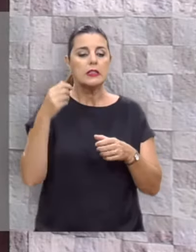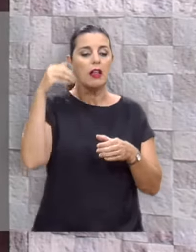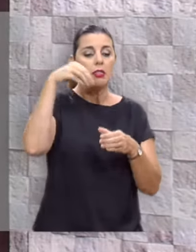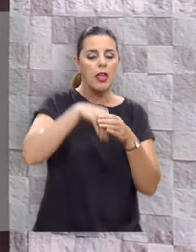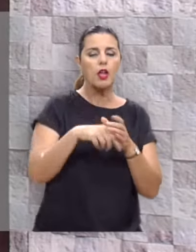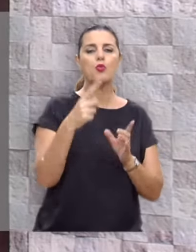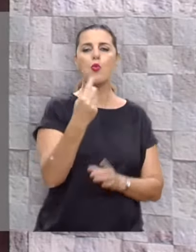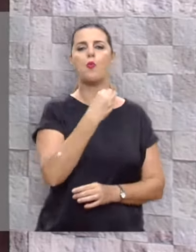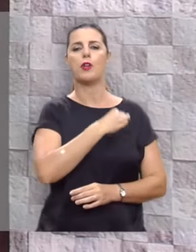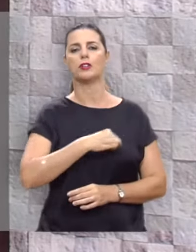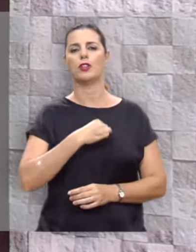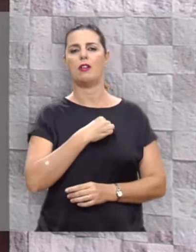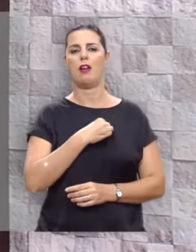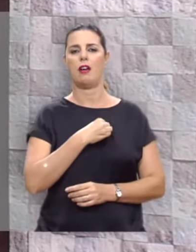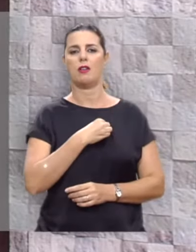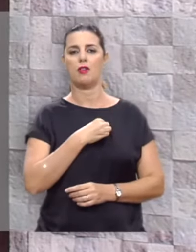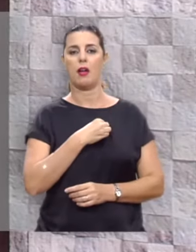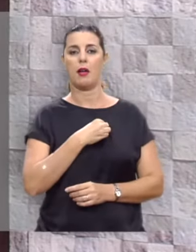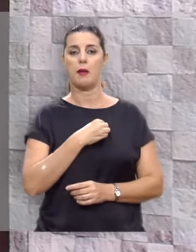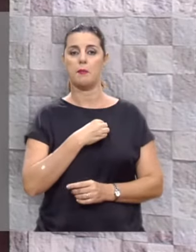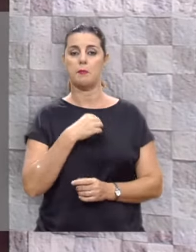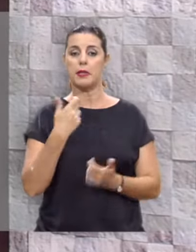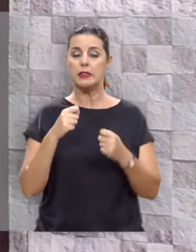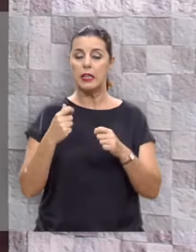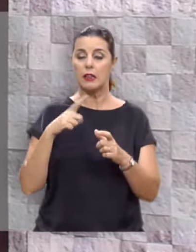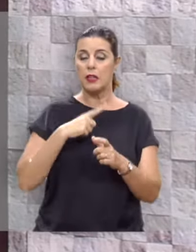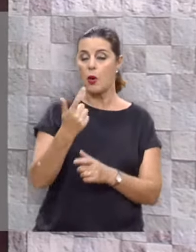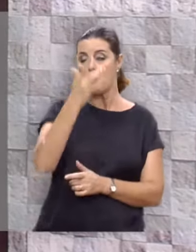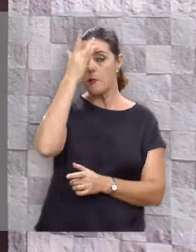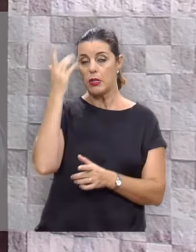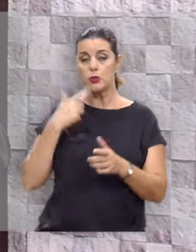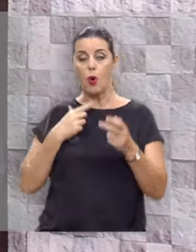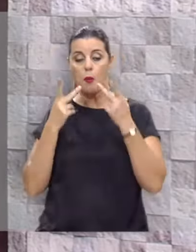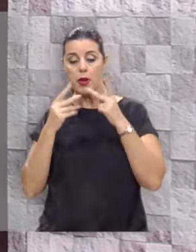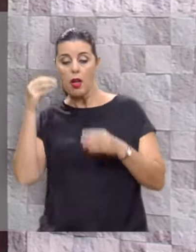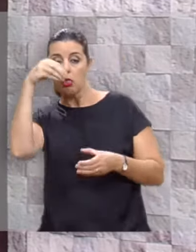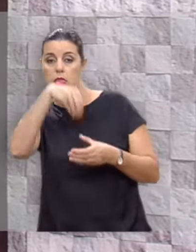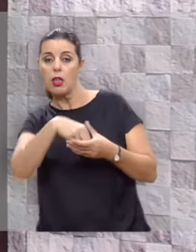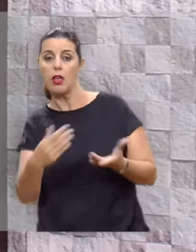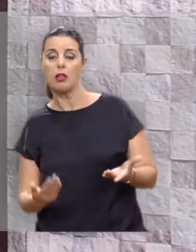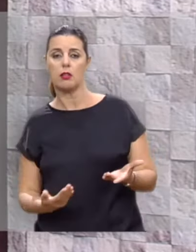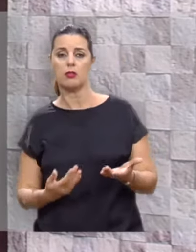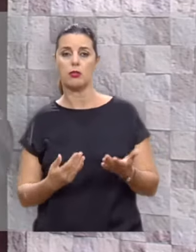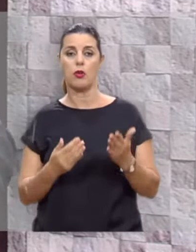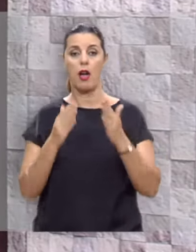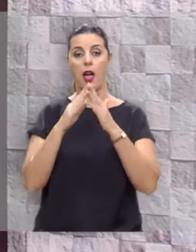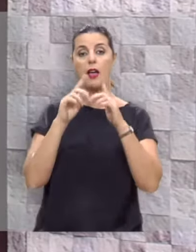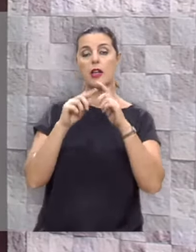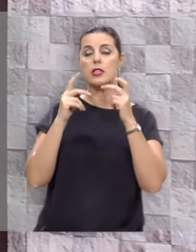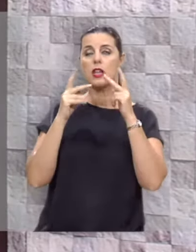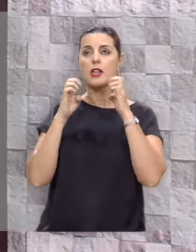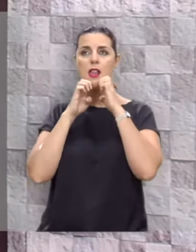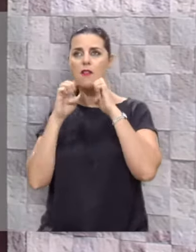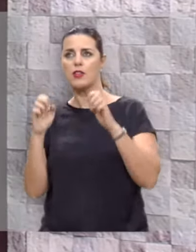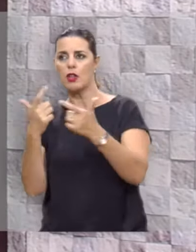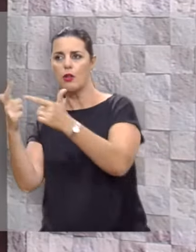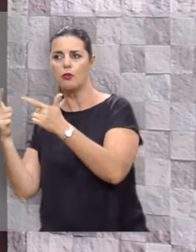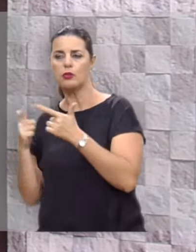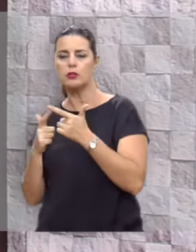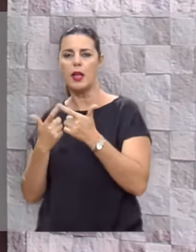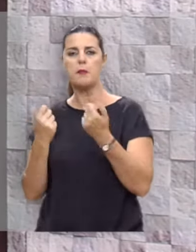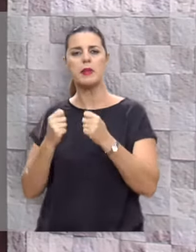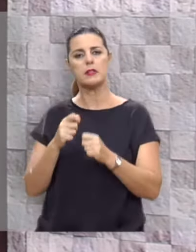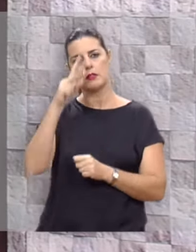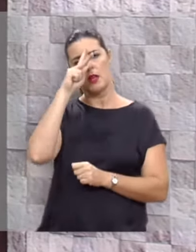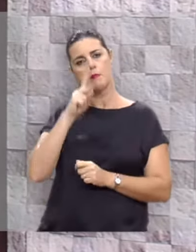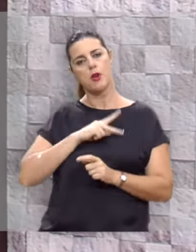Se ela não é uma agência missionária, ela vira um campo missionário. A igreja que não evangeliza precisa ser evangelizada. É